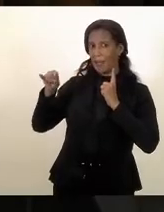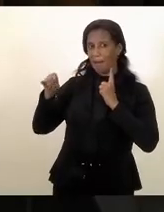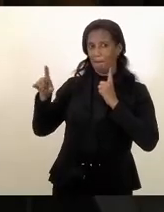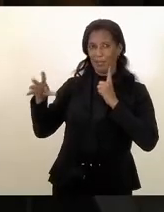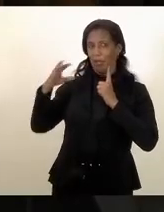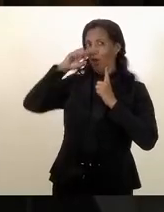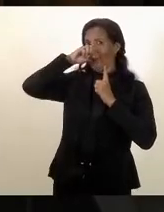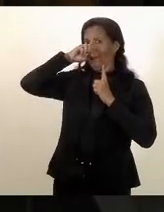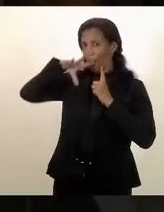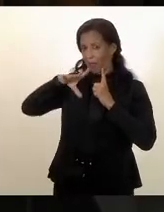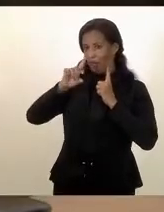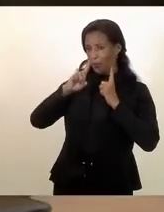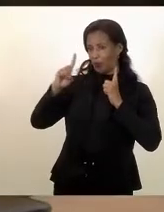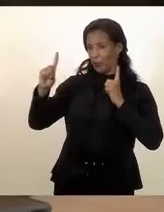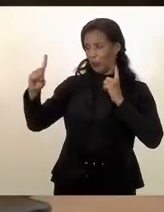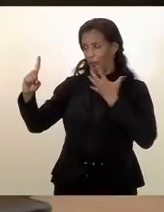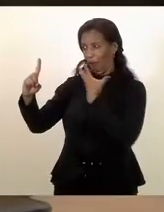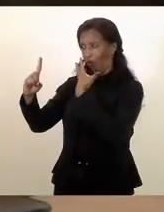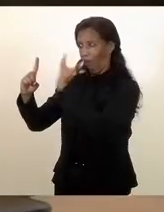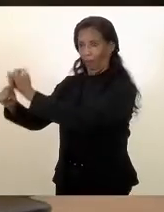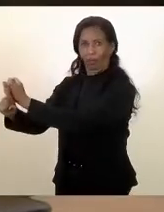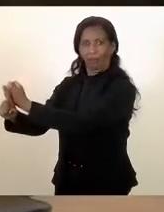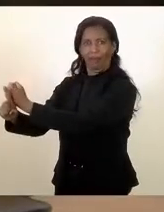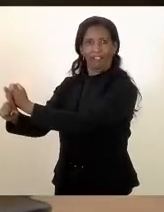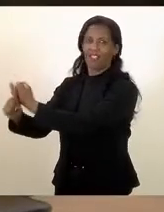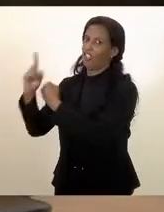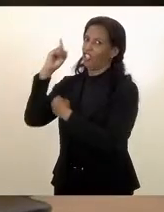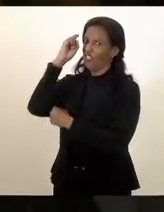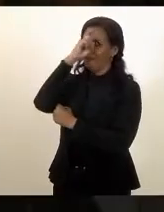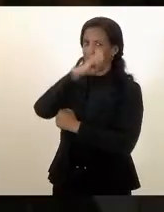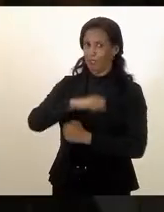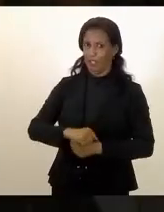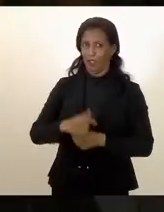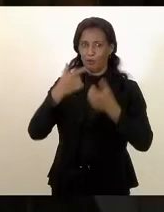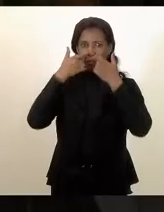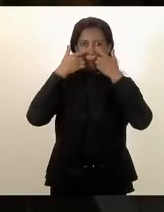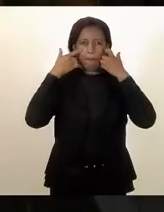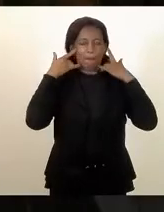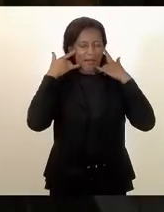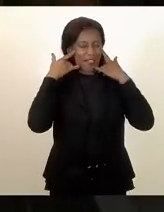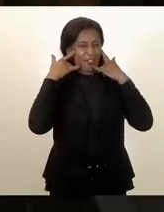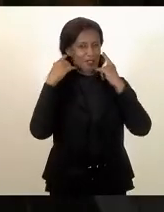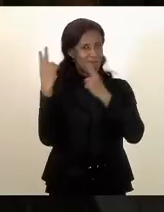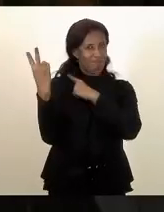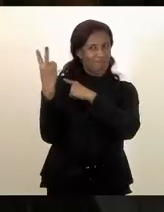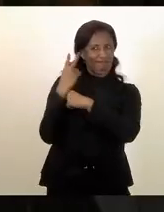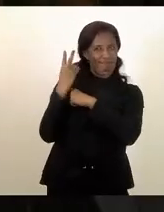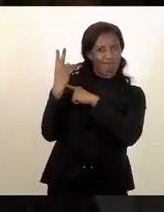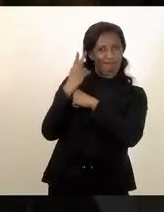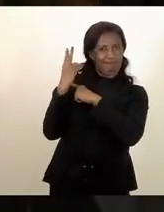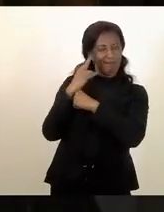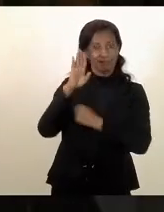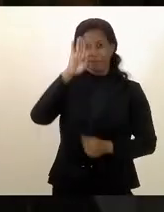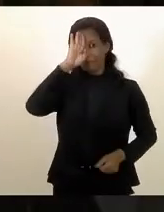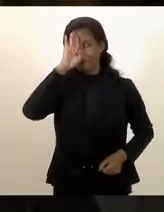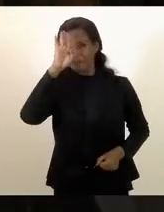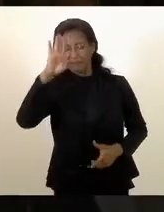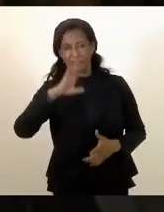vazar para fora da máscara e atingir alguém que já esteja contaminado principalmente